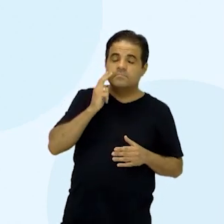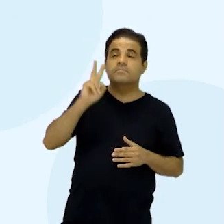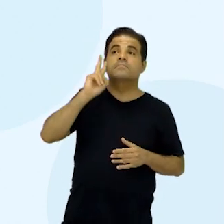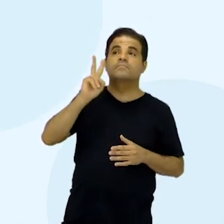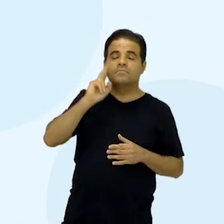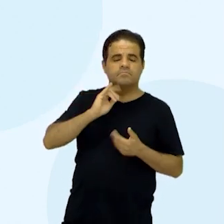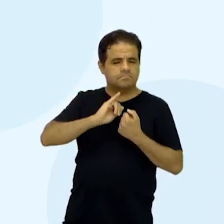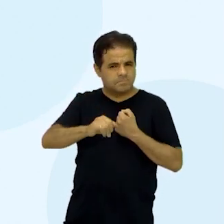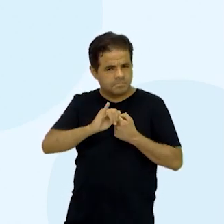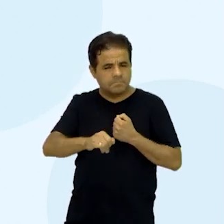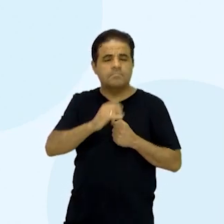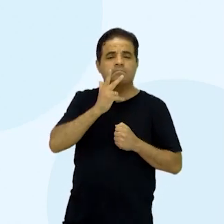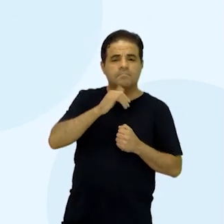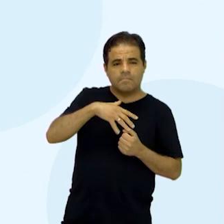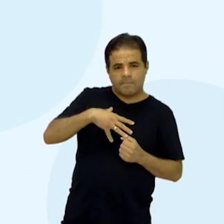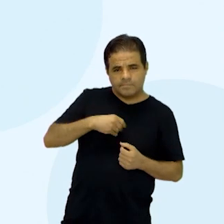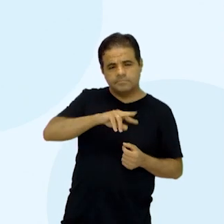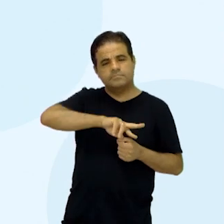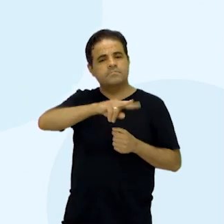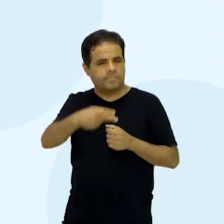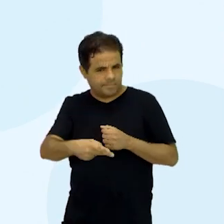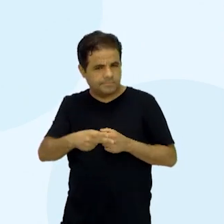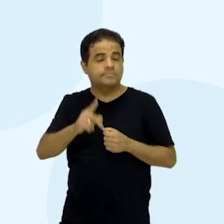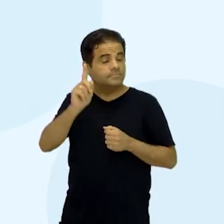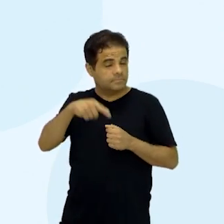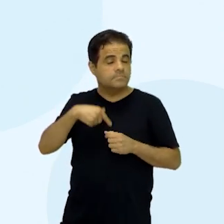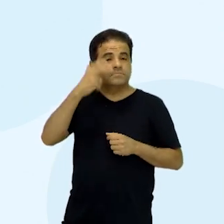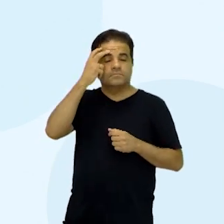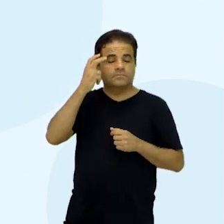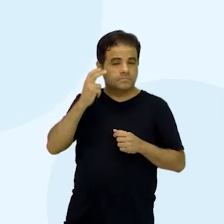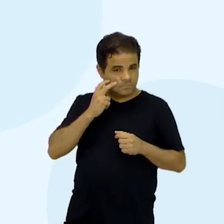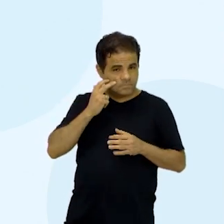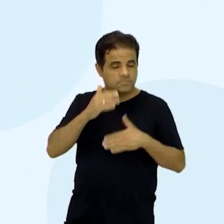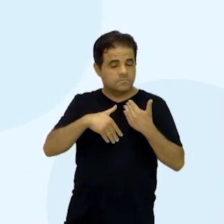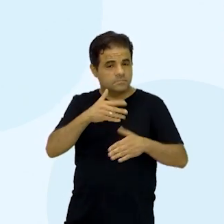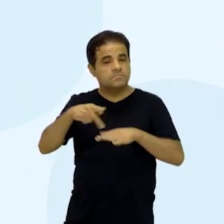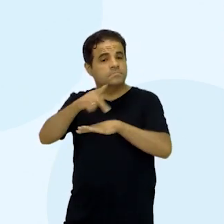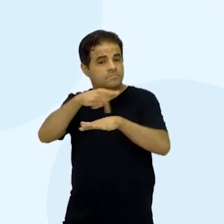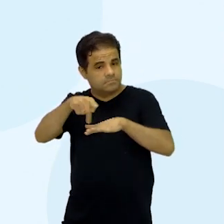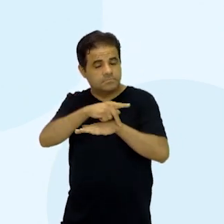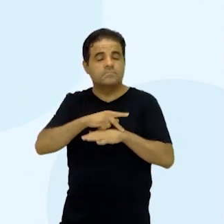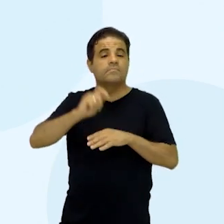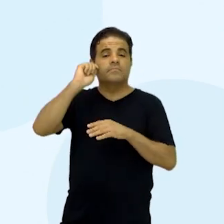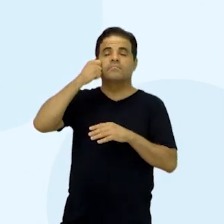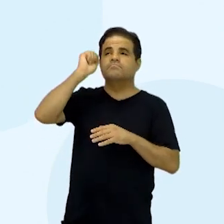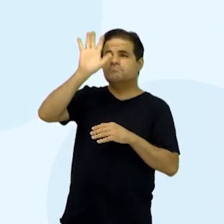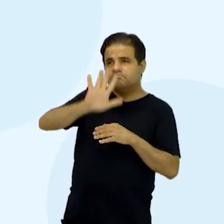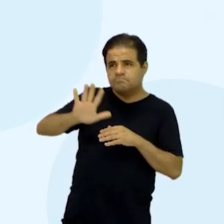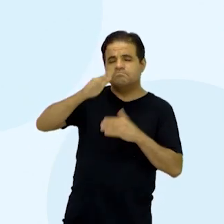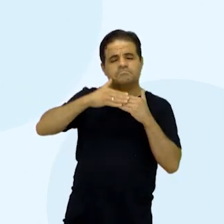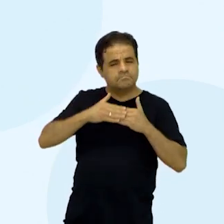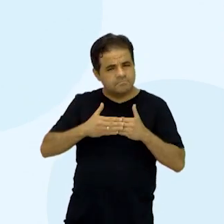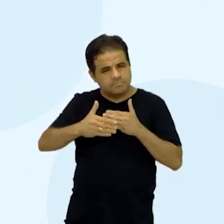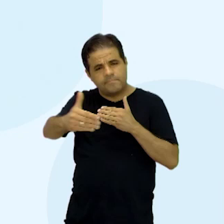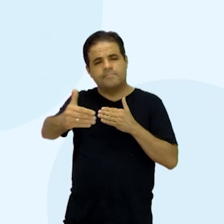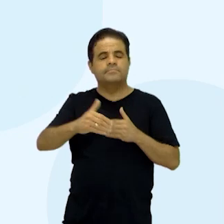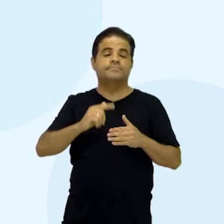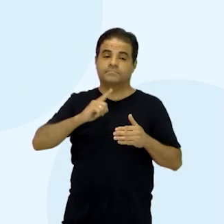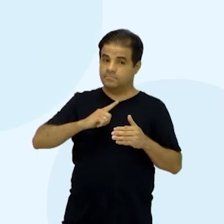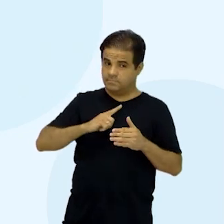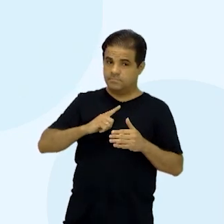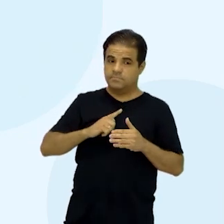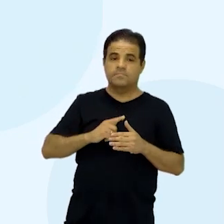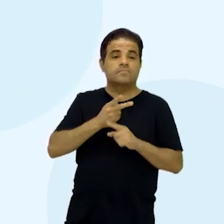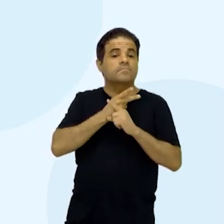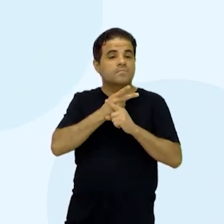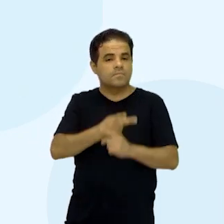que era contada de pai para filho e assim por diante. É assim que a cultura dos países ali da África se perpetuou, tá bom? Então eu tenho aqui